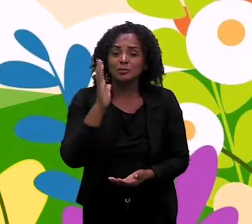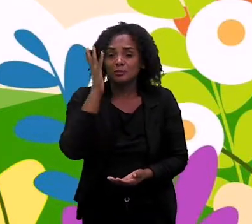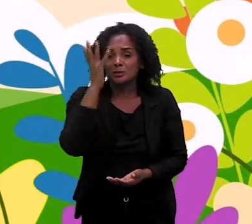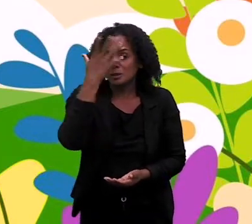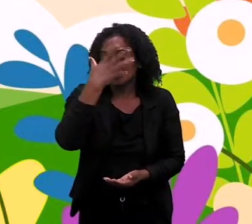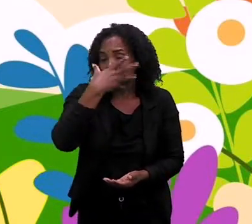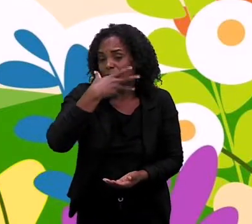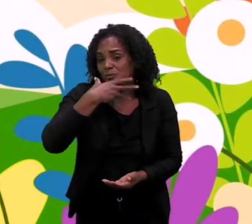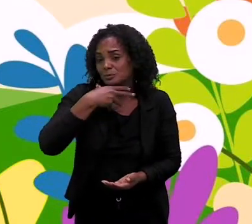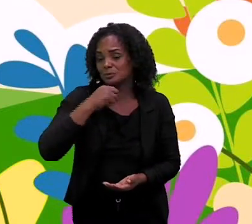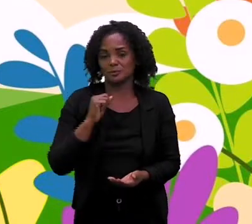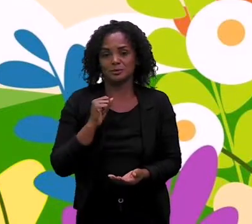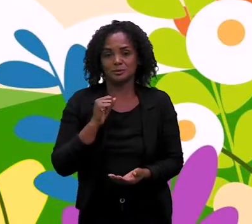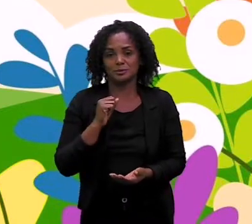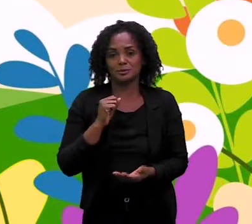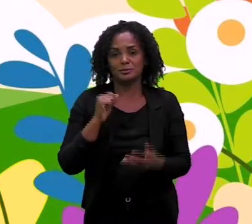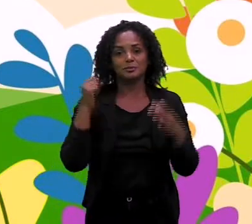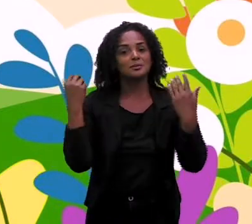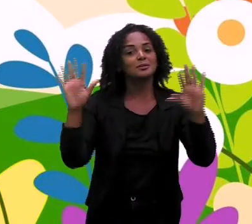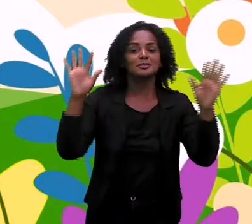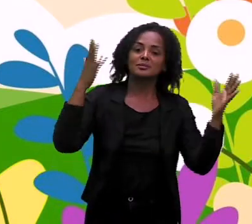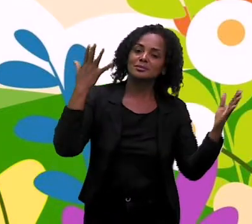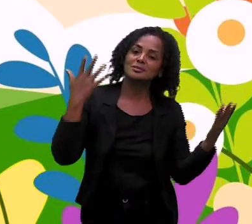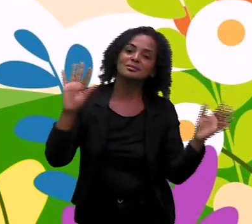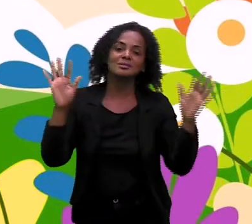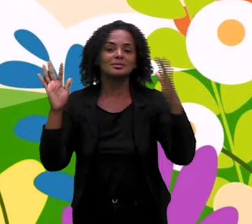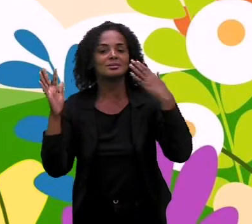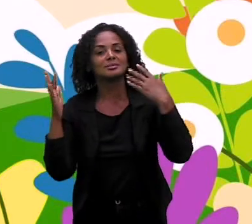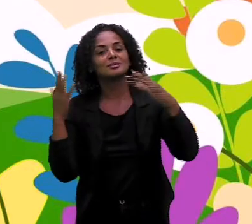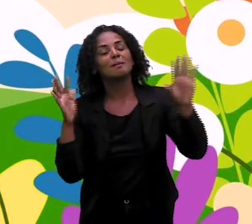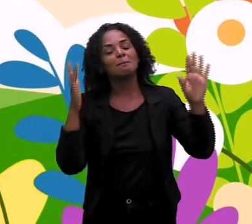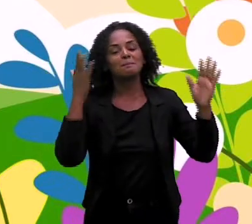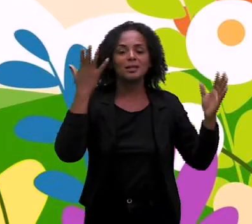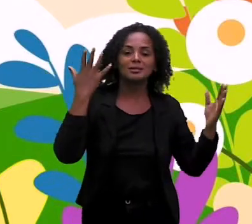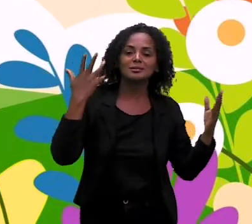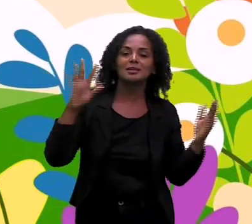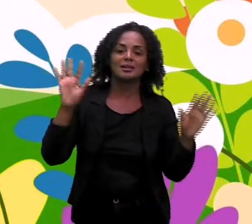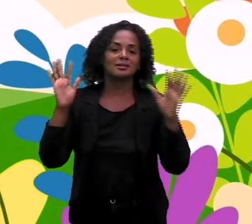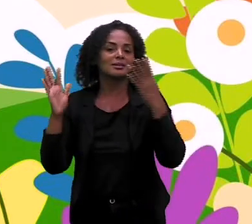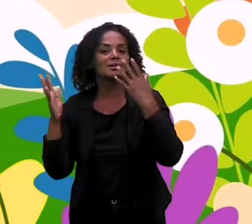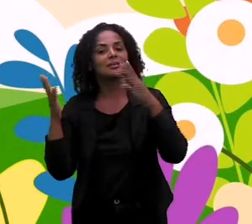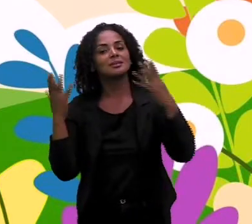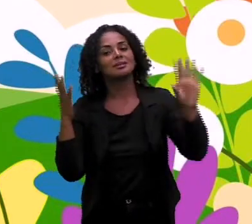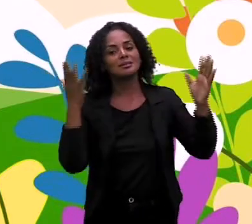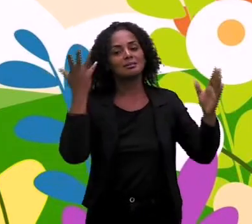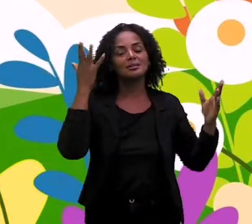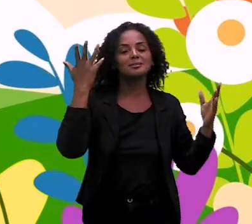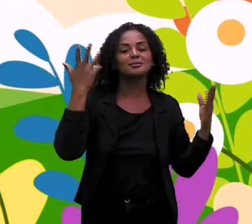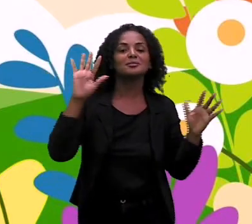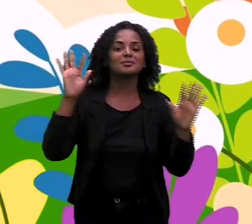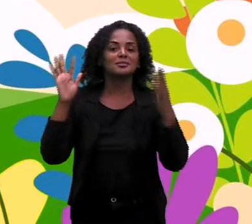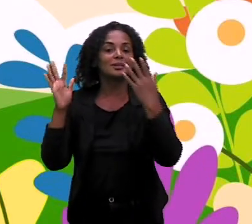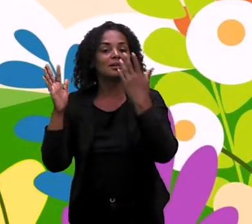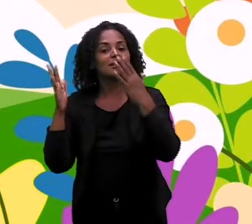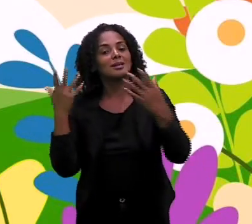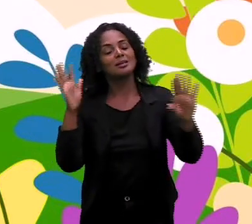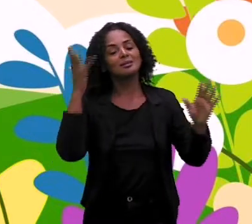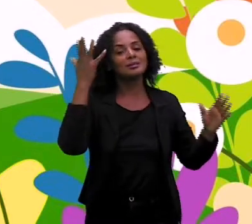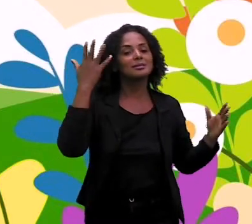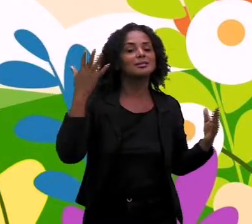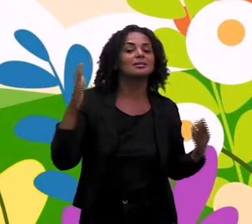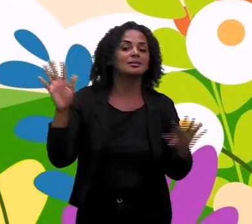tão bonita assim. Tra la la la la la la, tra la la la la la la,